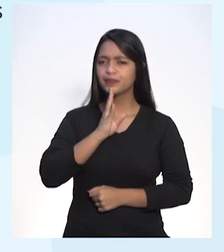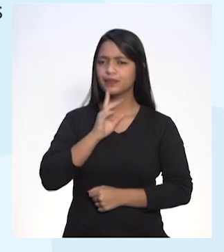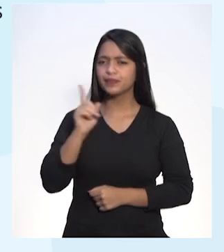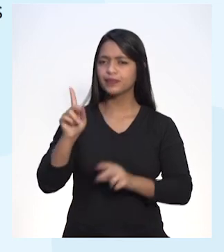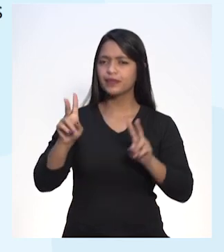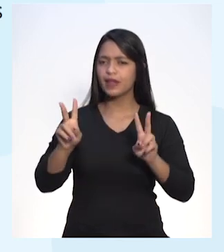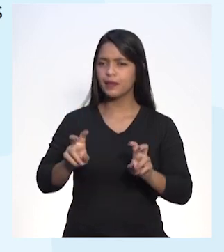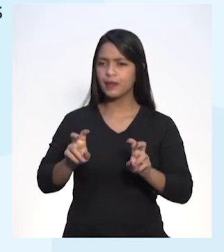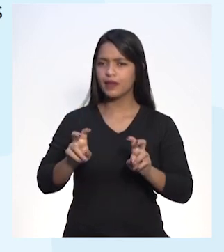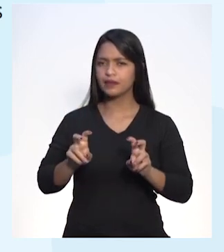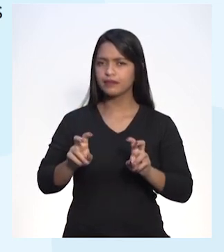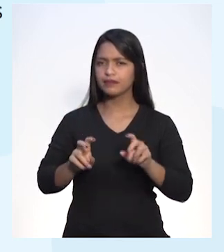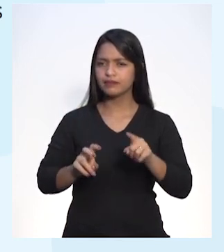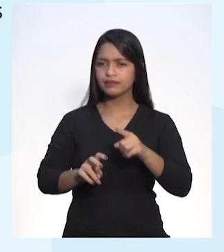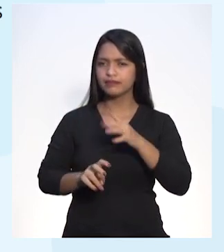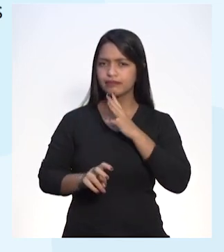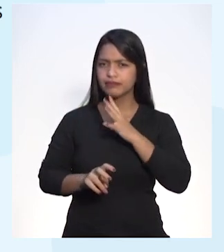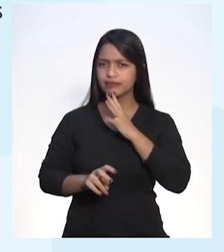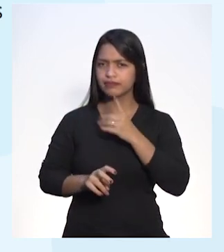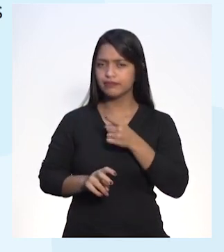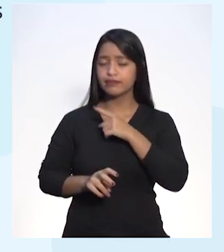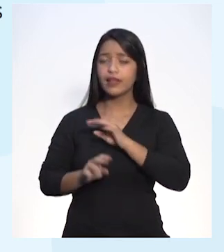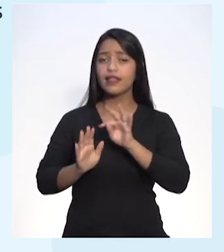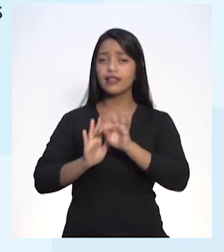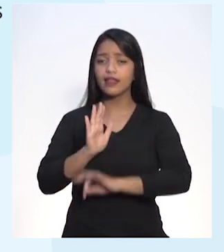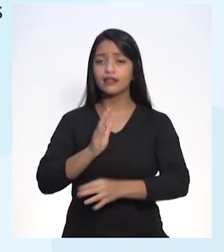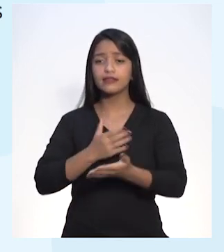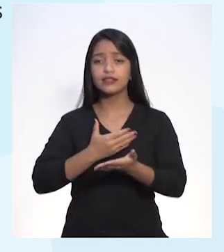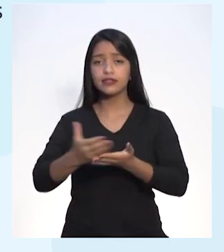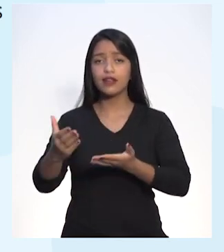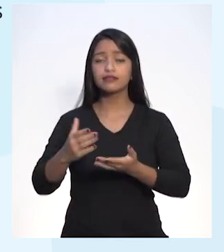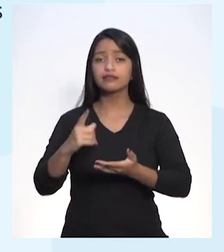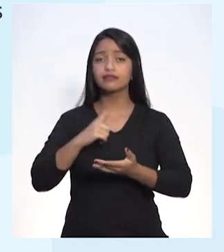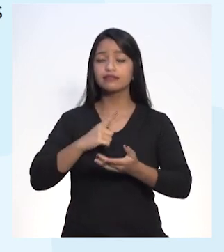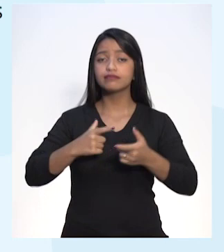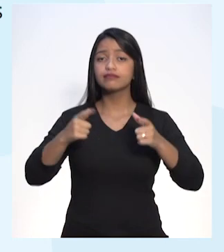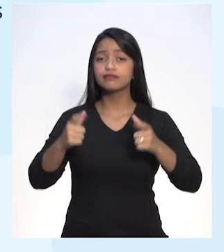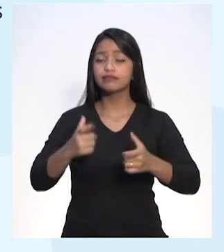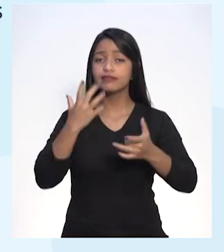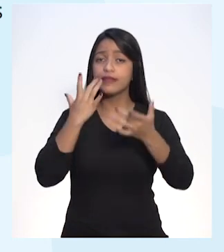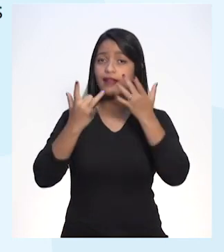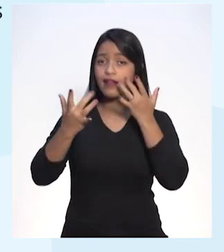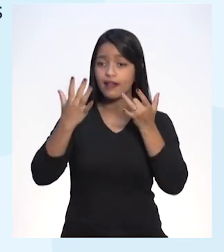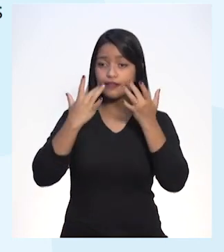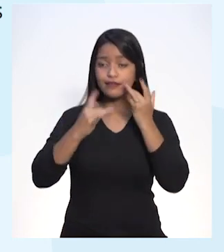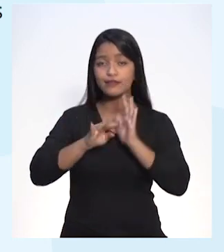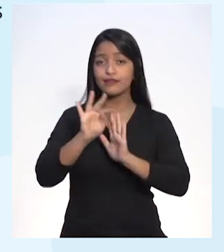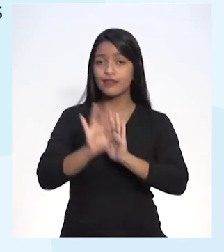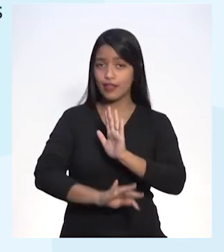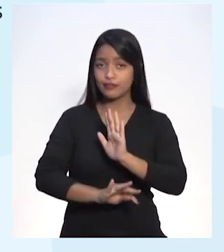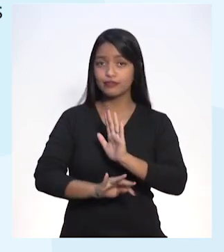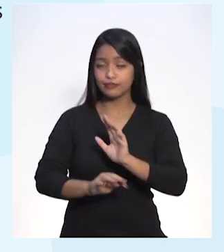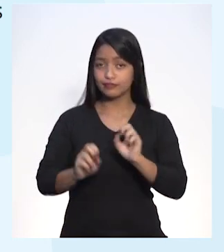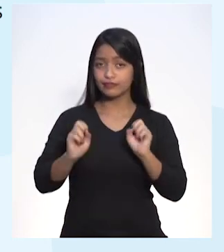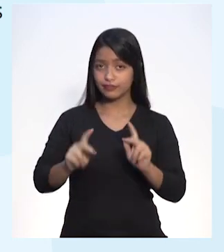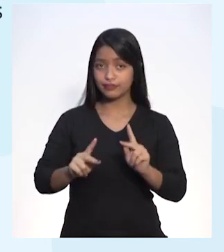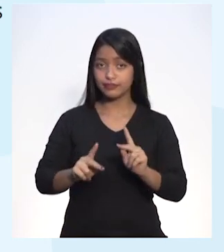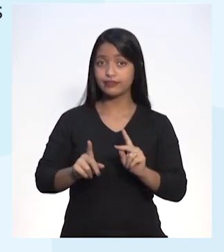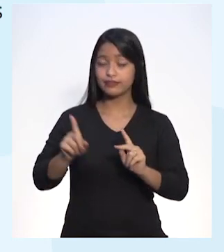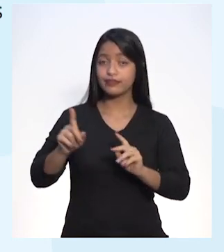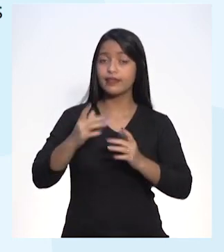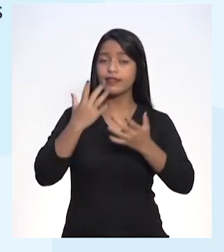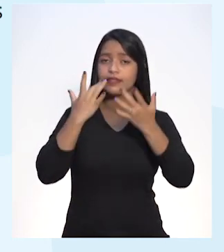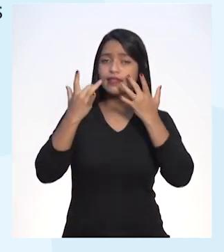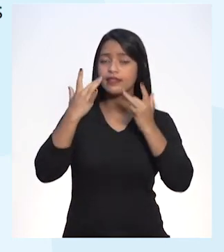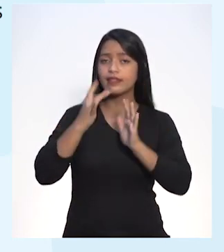da peça teatral, que traz o quê? Informações e esclarecimentos acerca do texto que será ensinado. Eu dei risada que alguém colocou spoiler